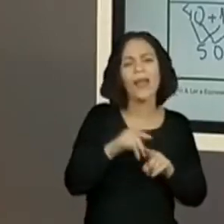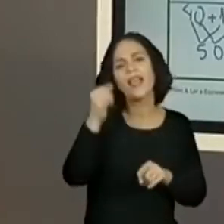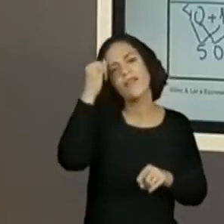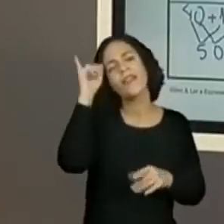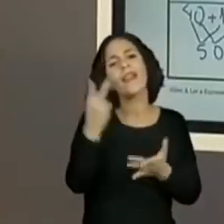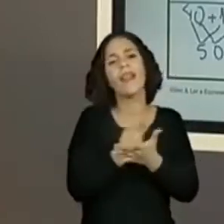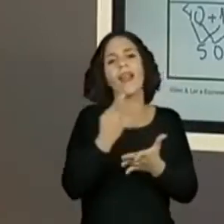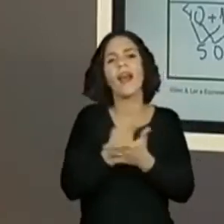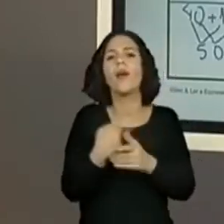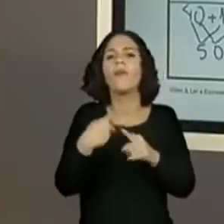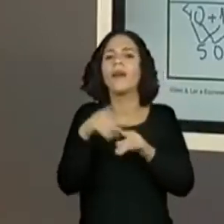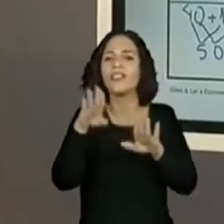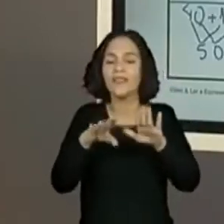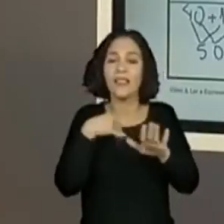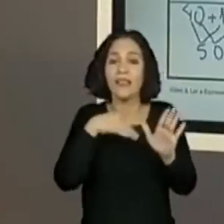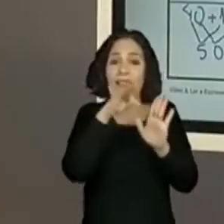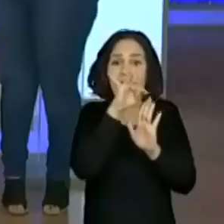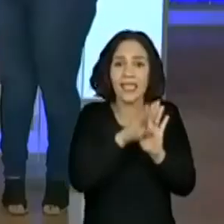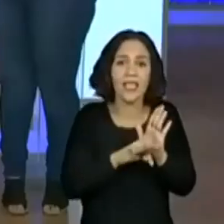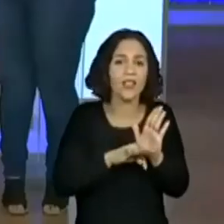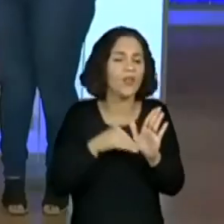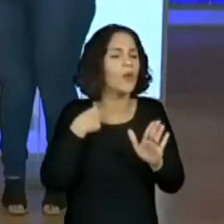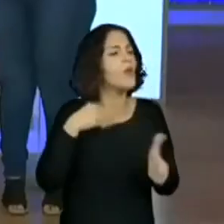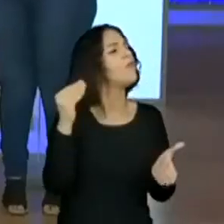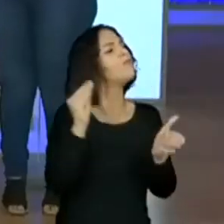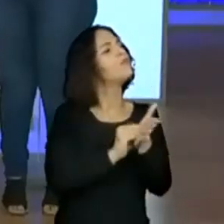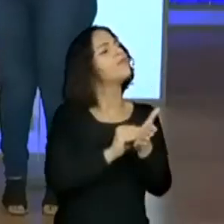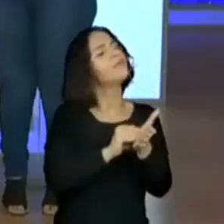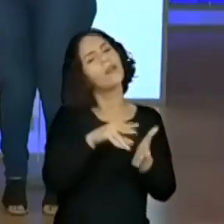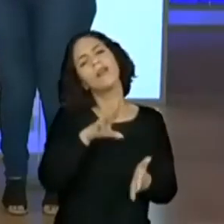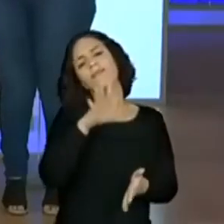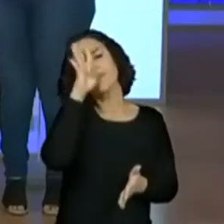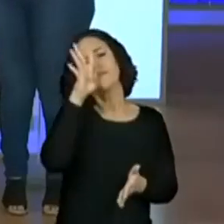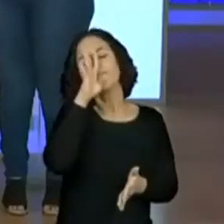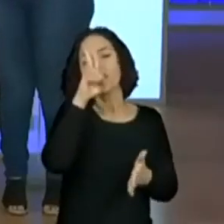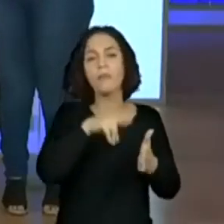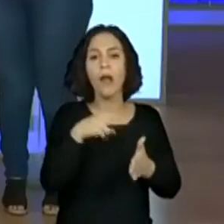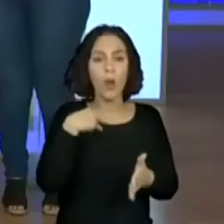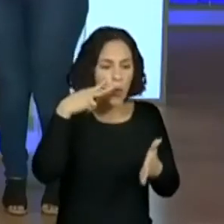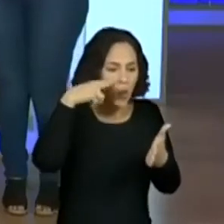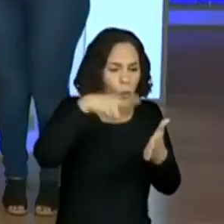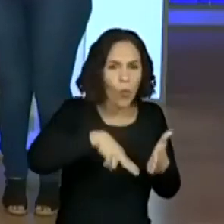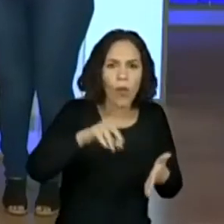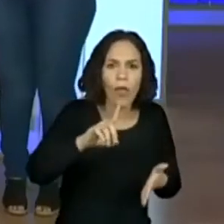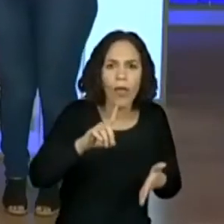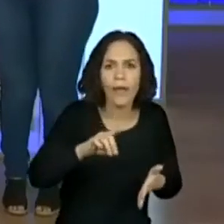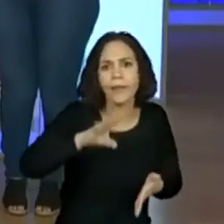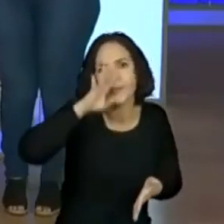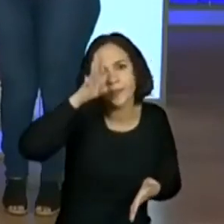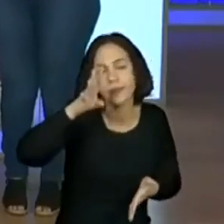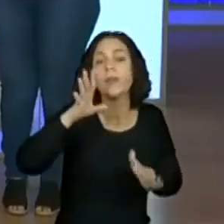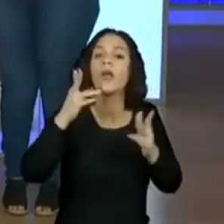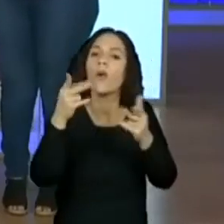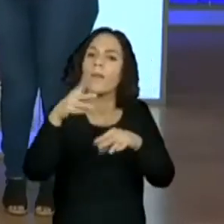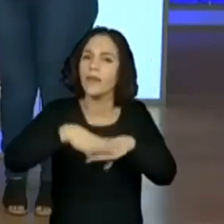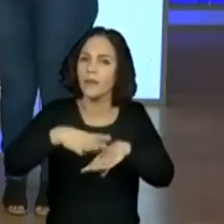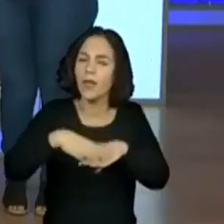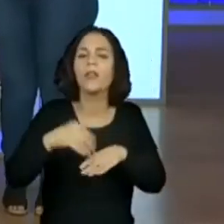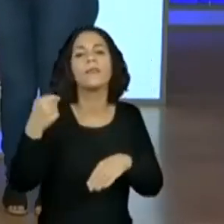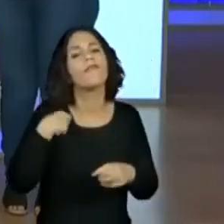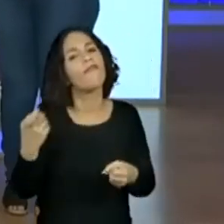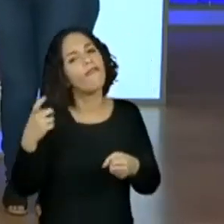porque às vezes a gente faz tudo direitinho, escorrega um detalhe. Tudo que a gente precisa voltar para conferir, né? Sempre. Aluno tem que voltar para